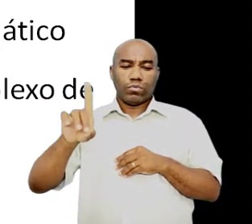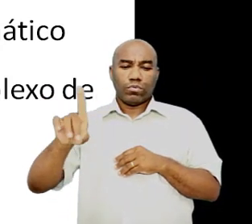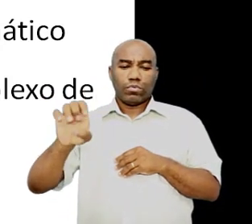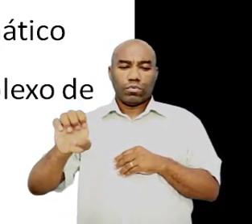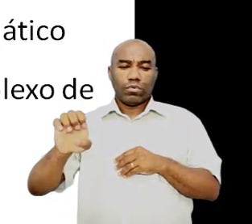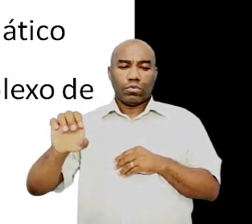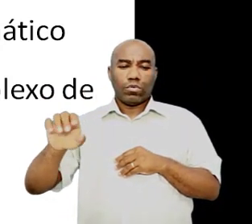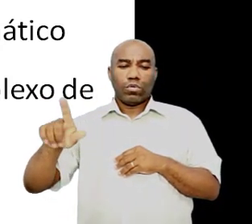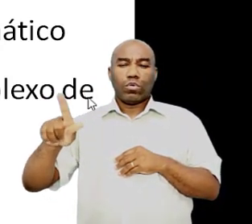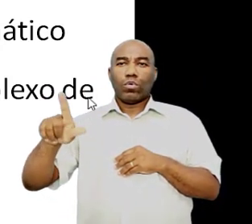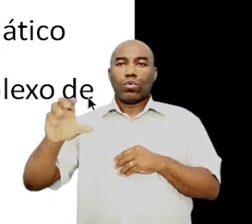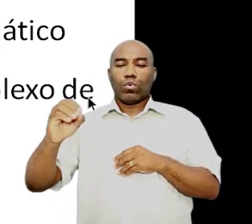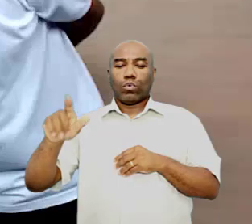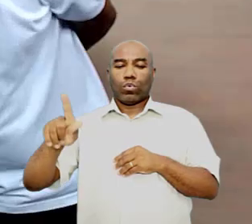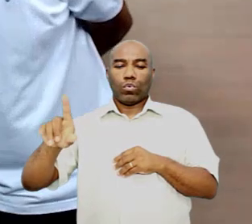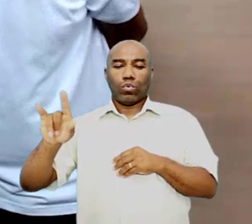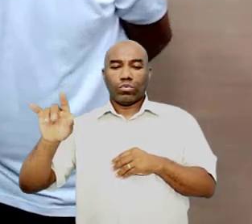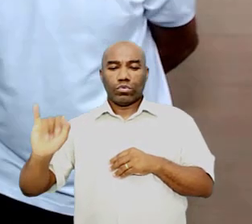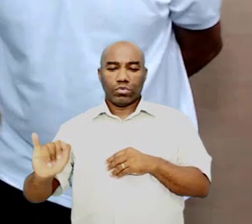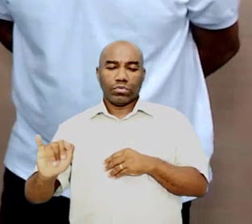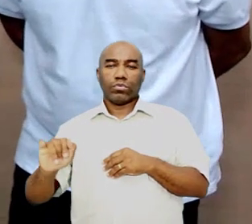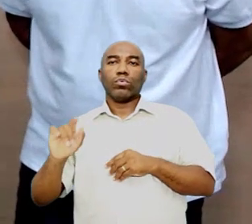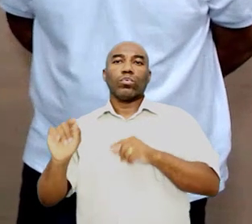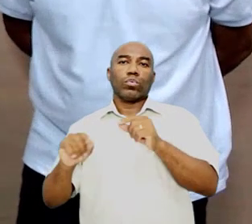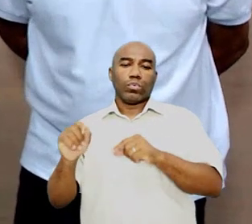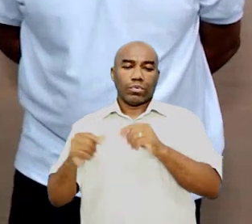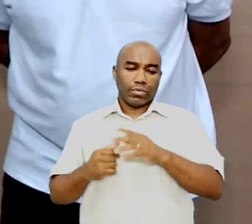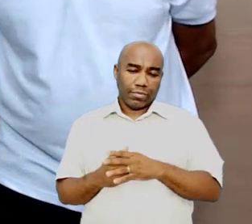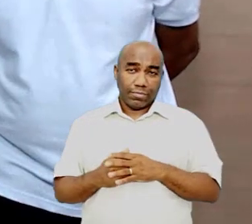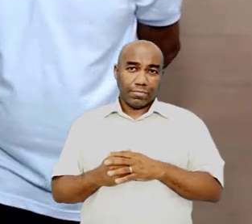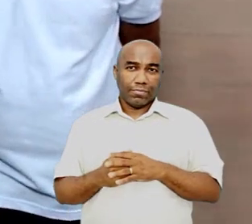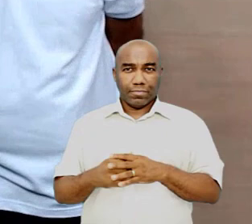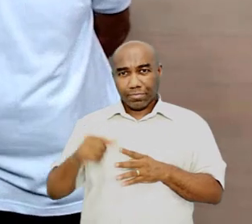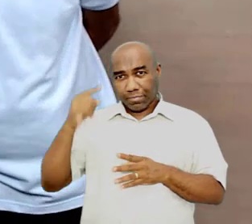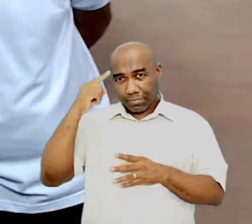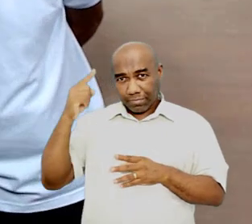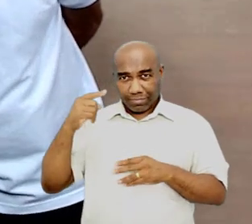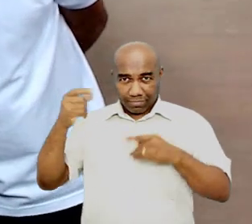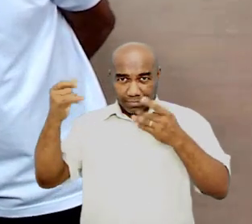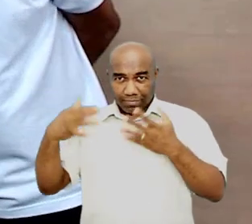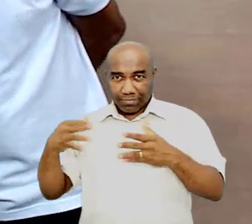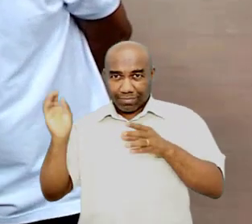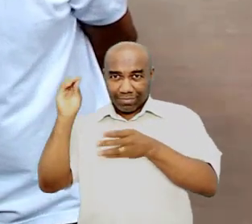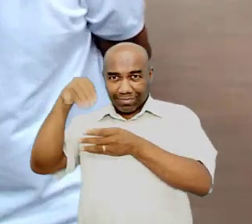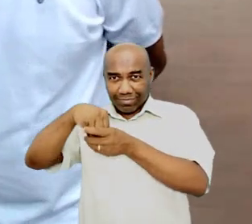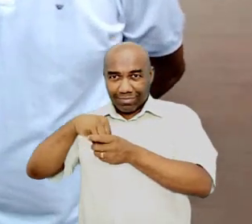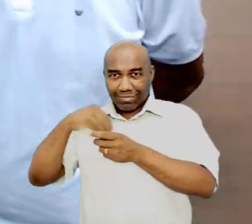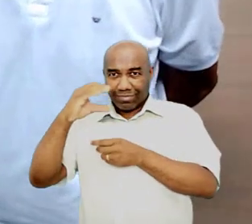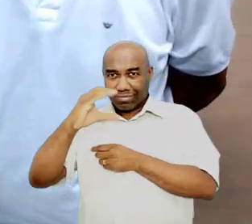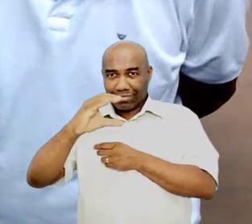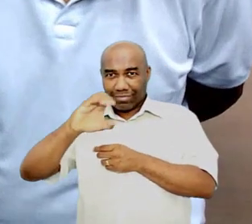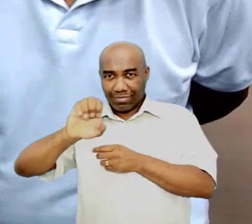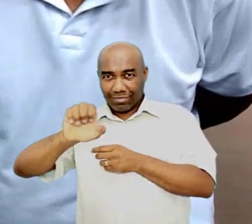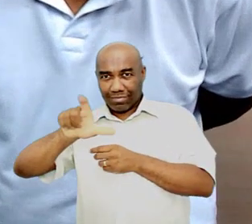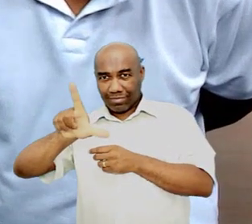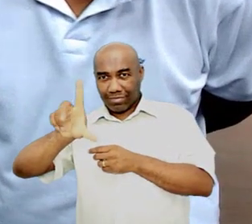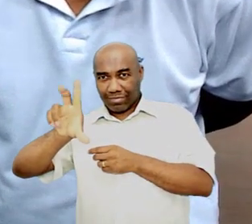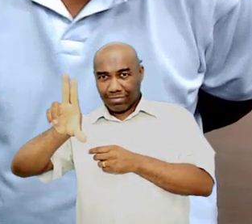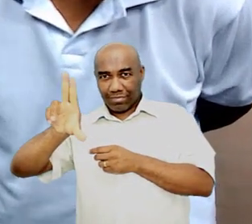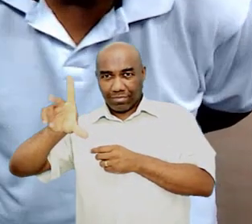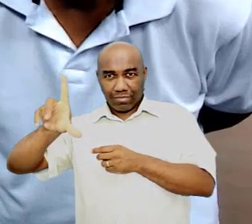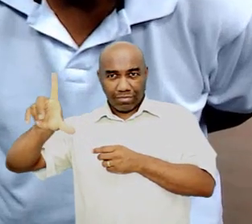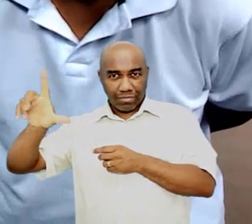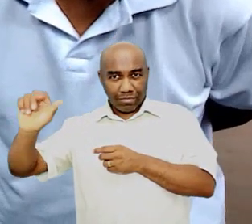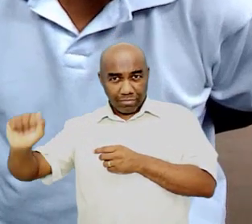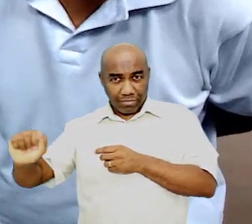que aqui ele falou um tipo de retículo liso. O que é retículo liso? Esse aqui eu não falei. Eu